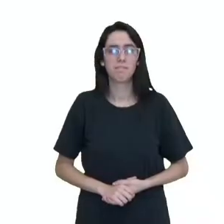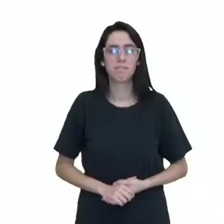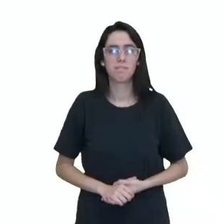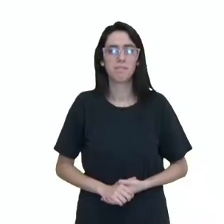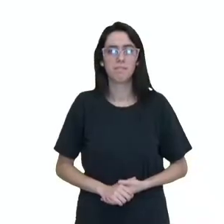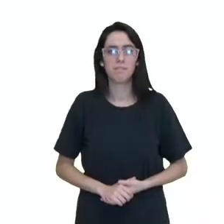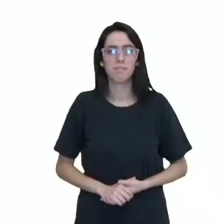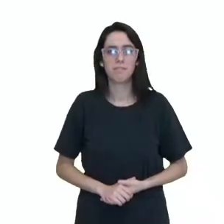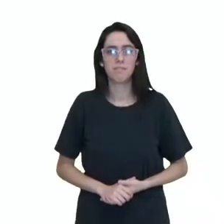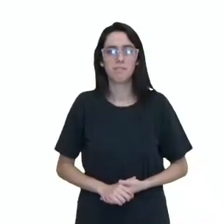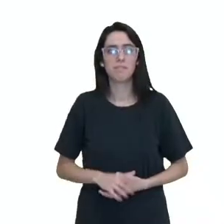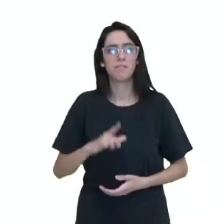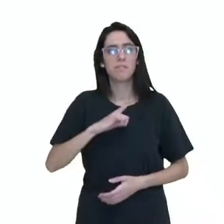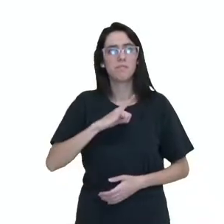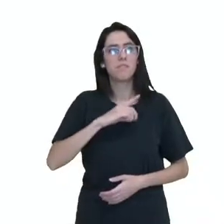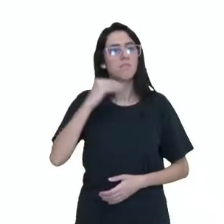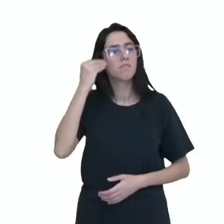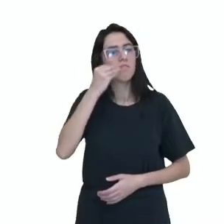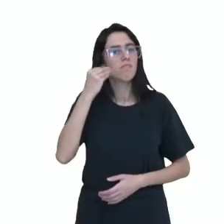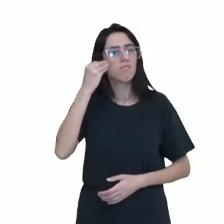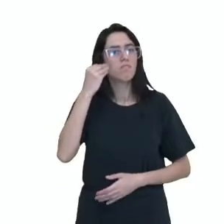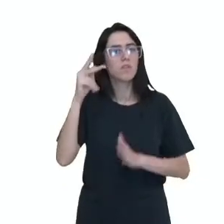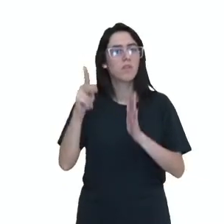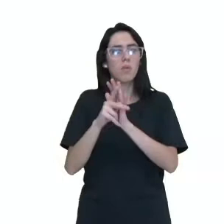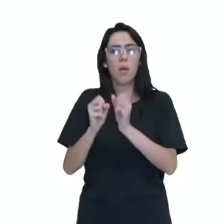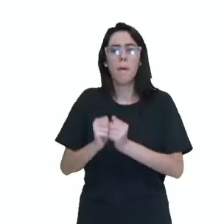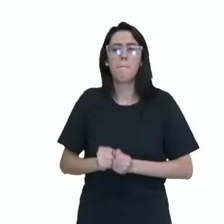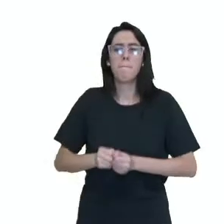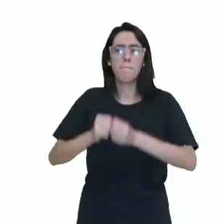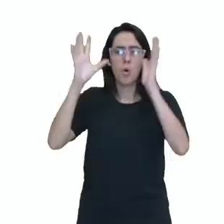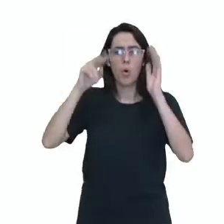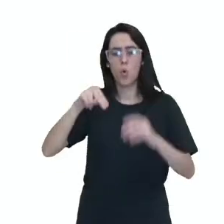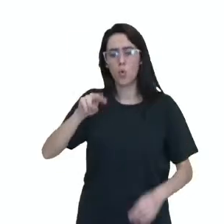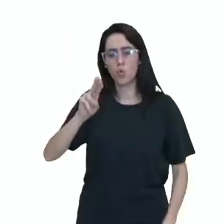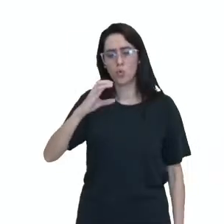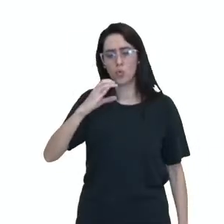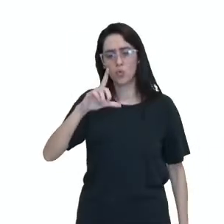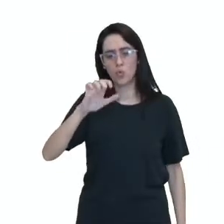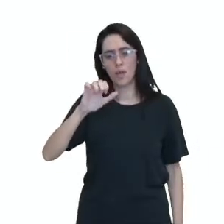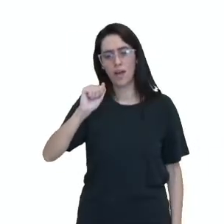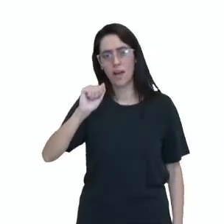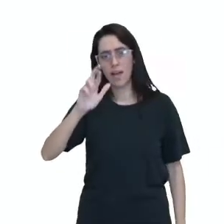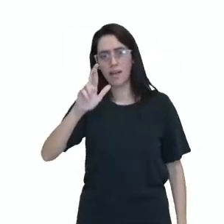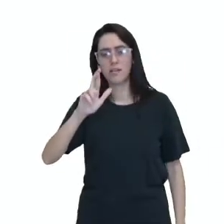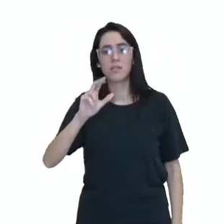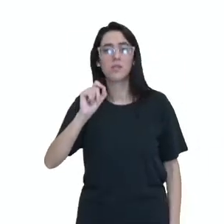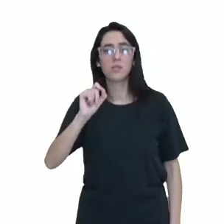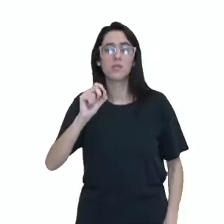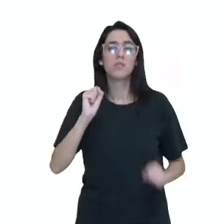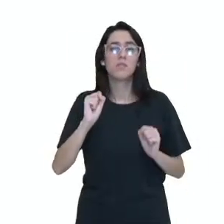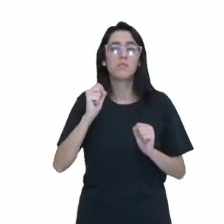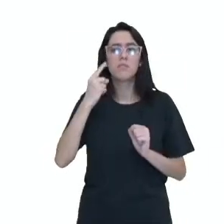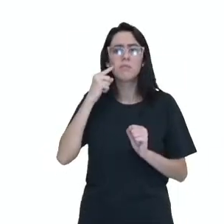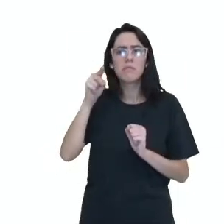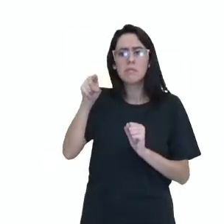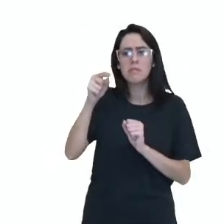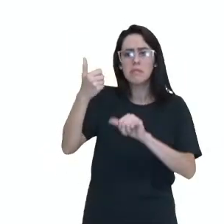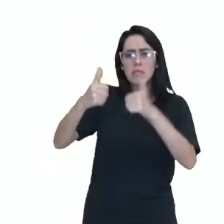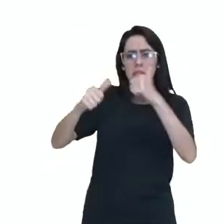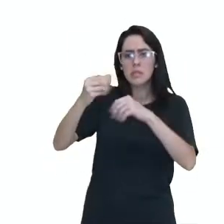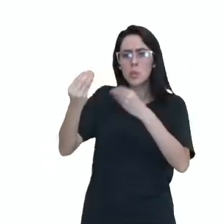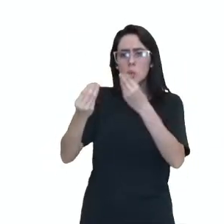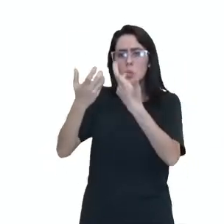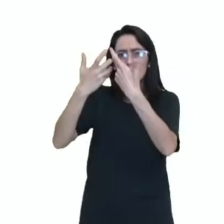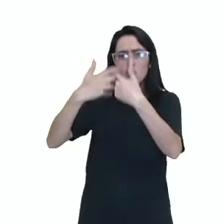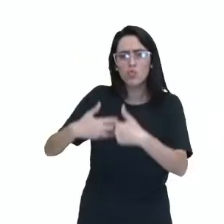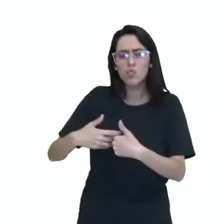experiência que envolve a detonação de uma arma nuclear. Os motivos podem ser a verificação da arma em si, o seu funcionamento